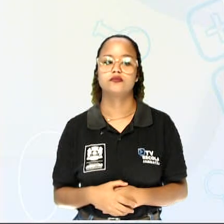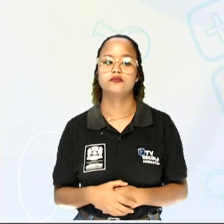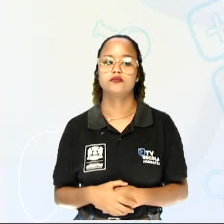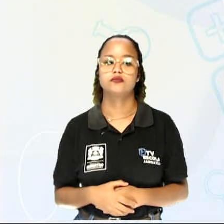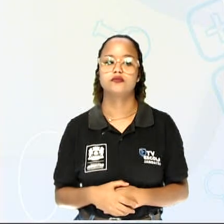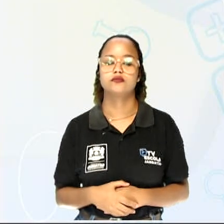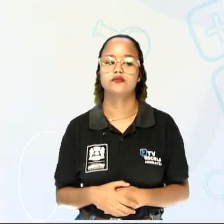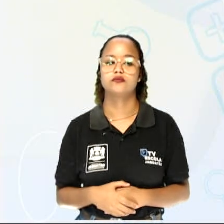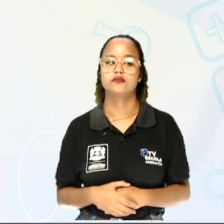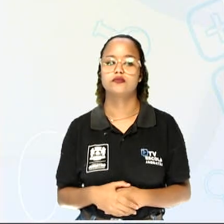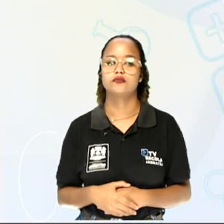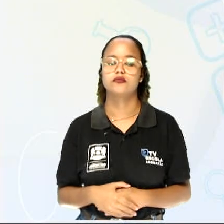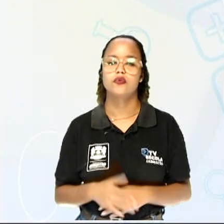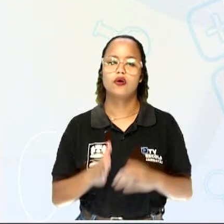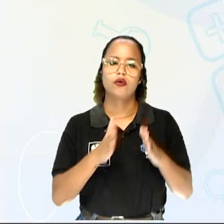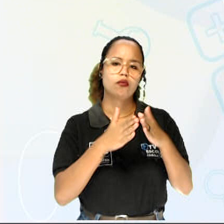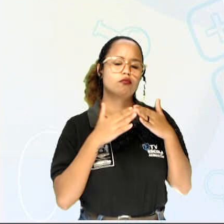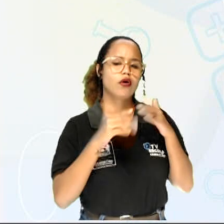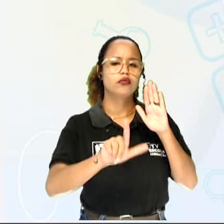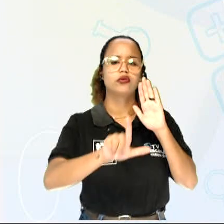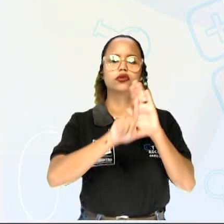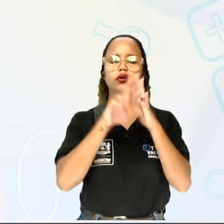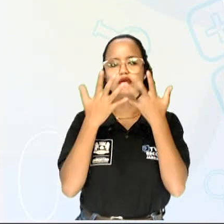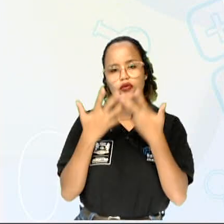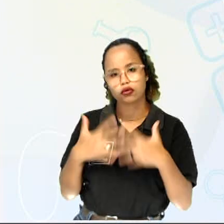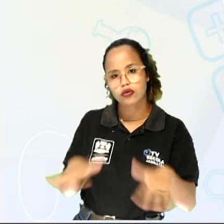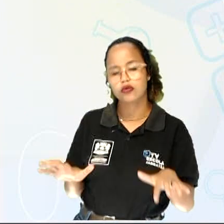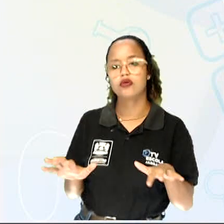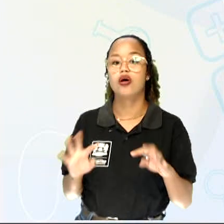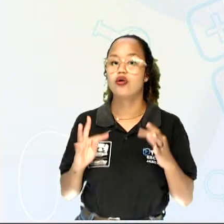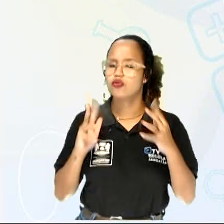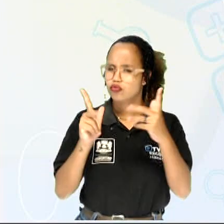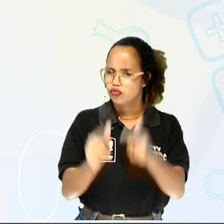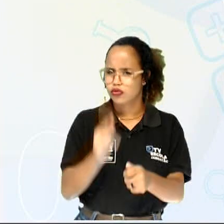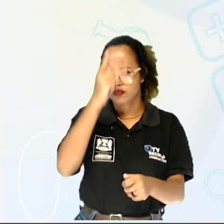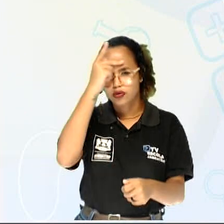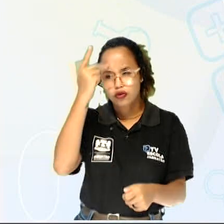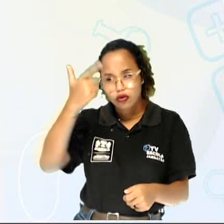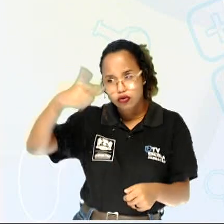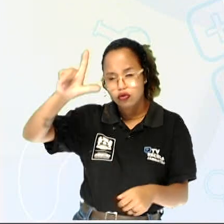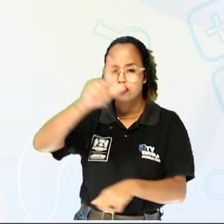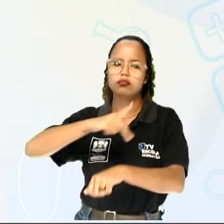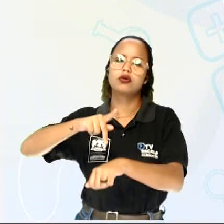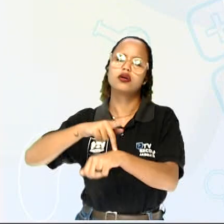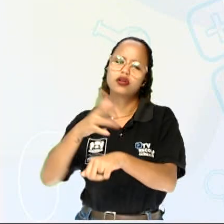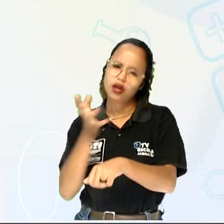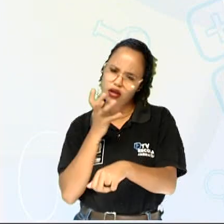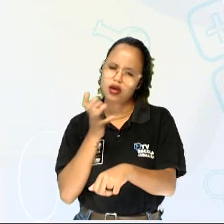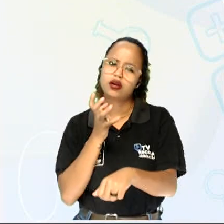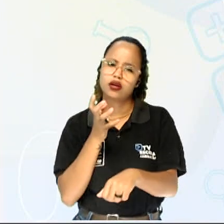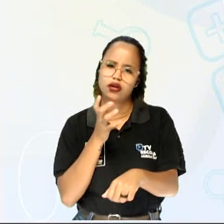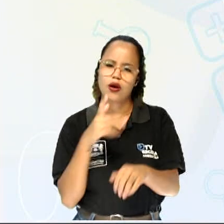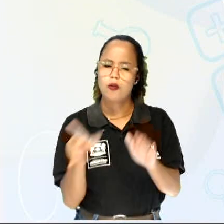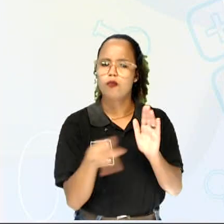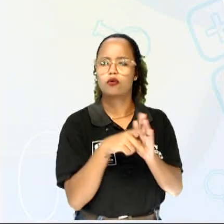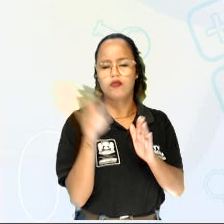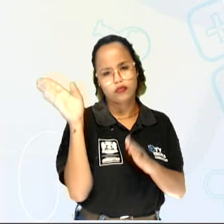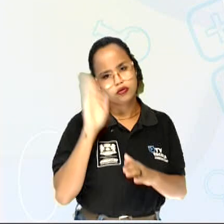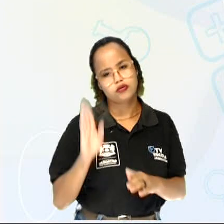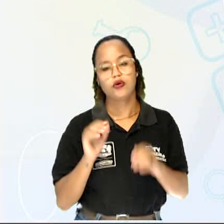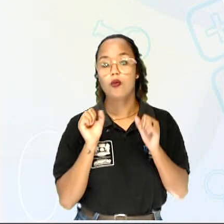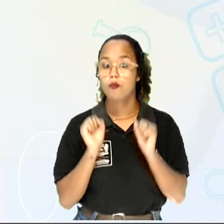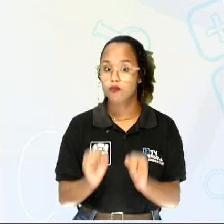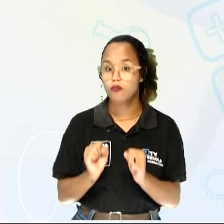Promulgação da lei de naturalização. Todos os estrangeiros que quisessem se naturalizar brasileiros, a partir desse momento,